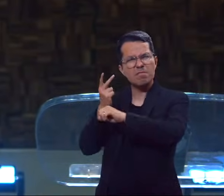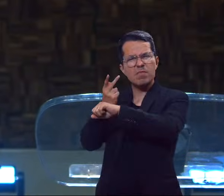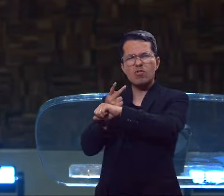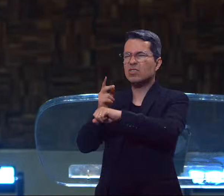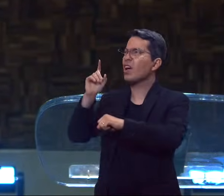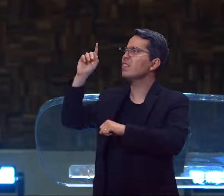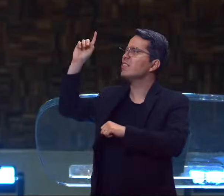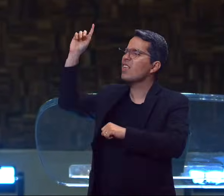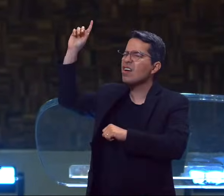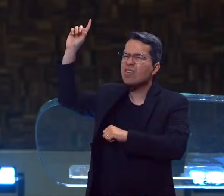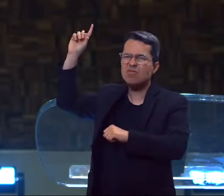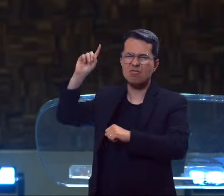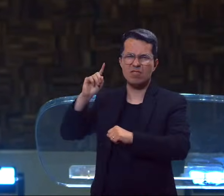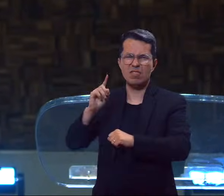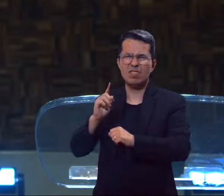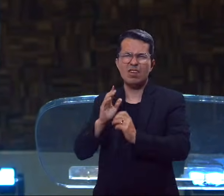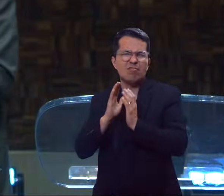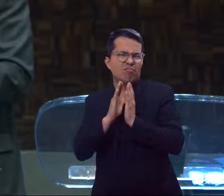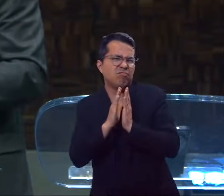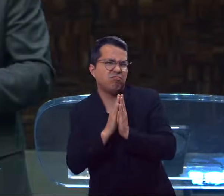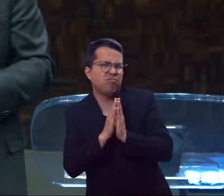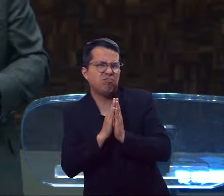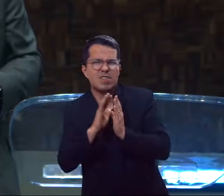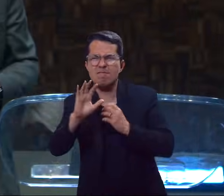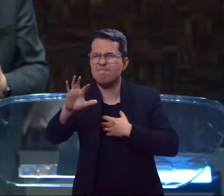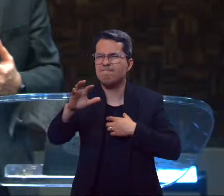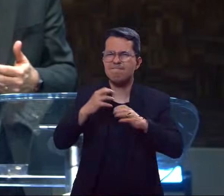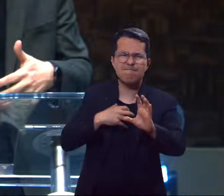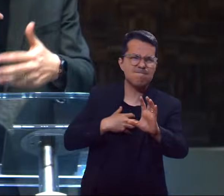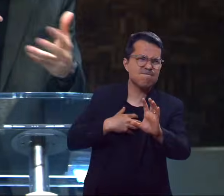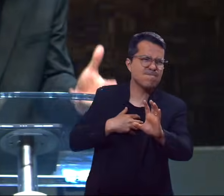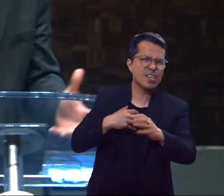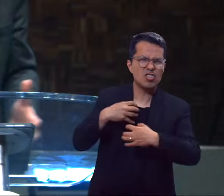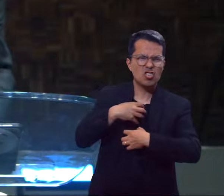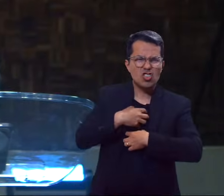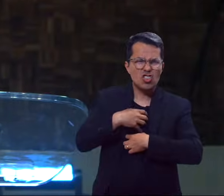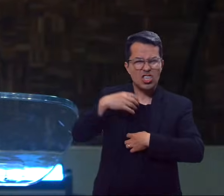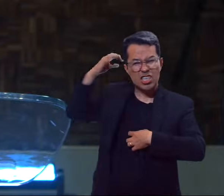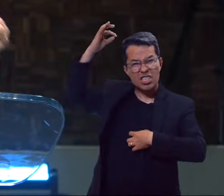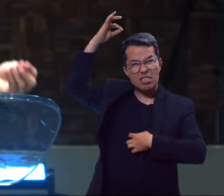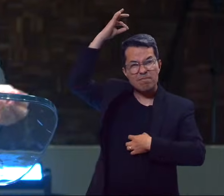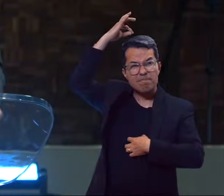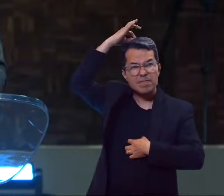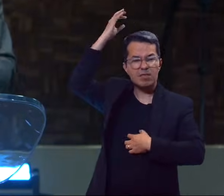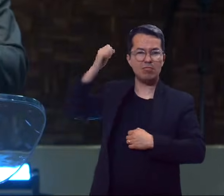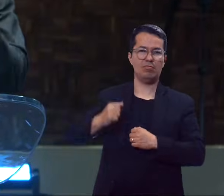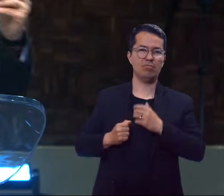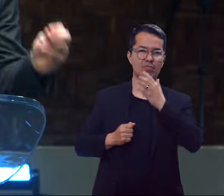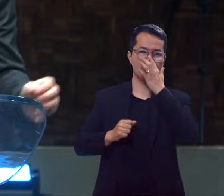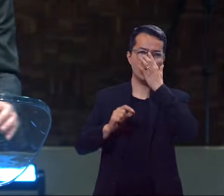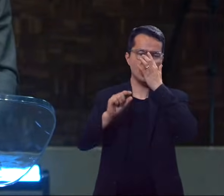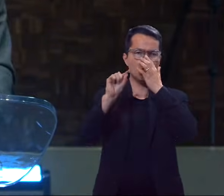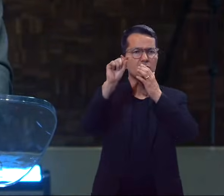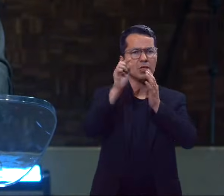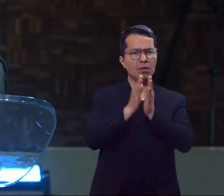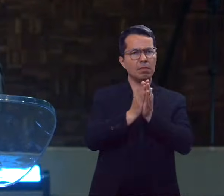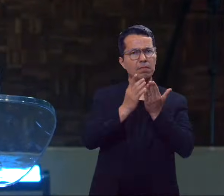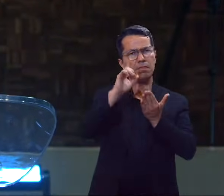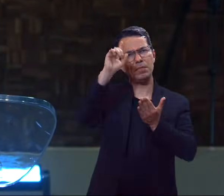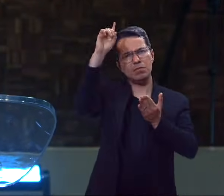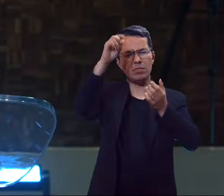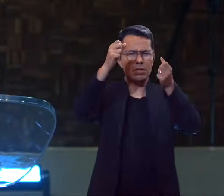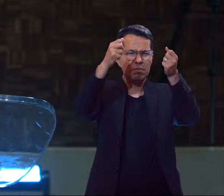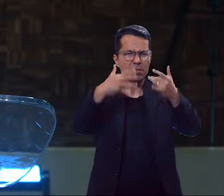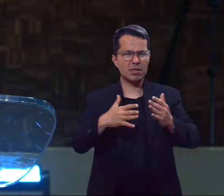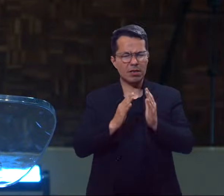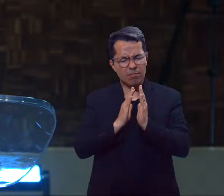Deus, que é um homem piedoso. E o que a Bíblia fala sobre a piedade, o exercício dela?